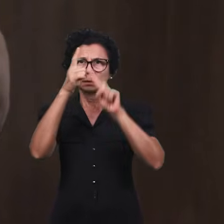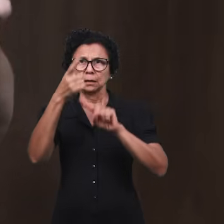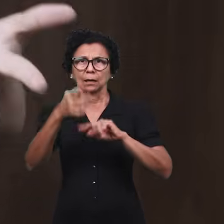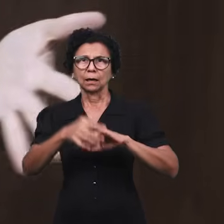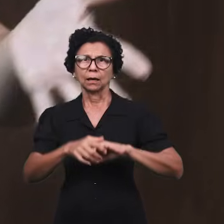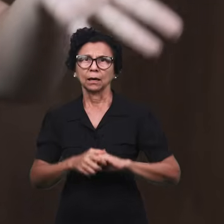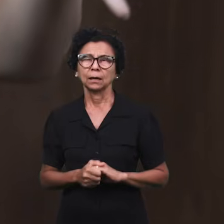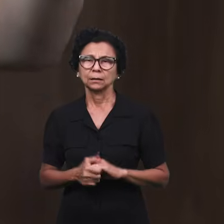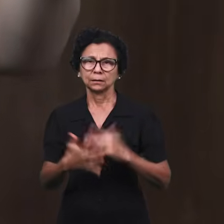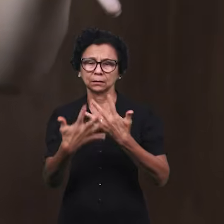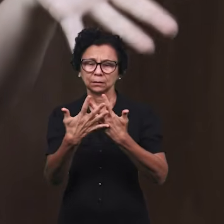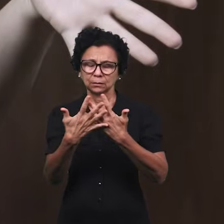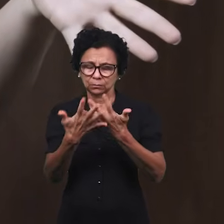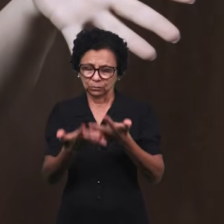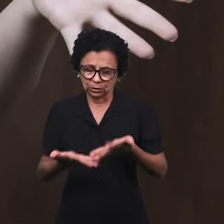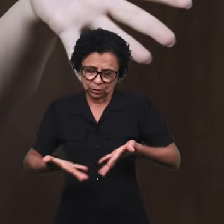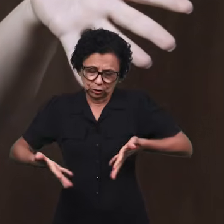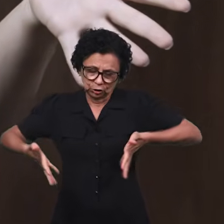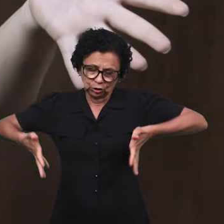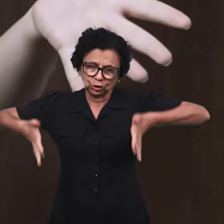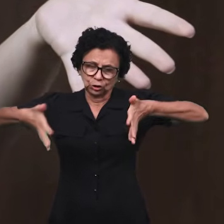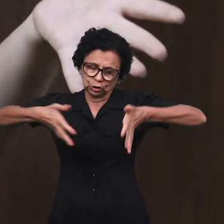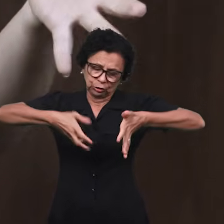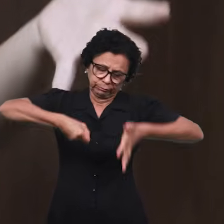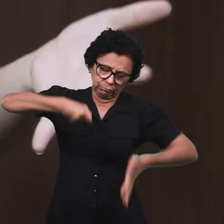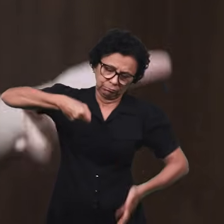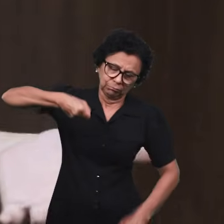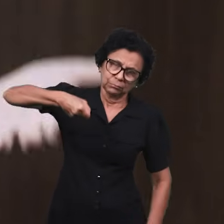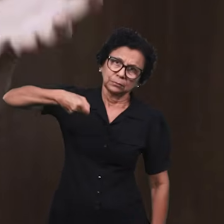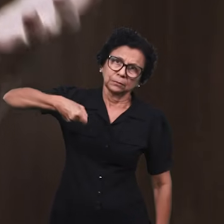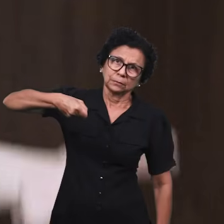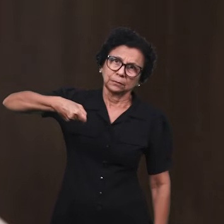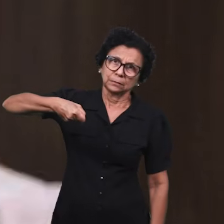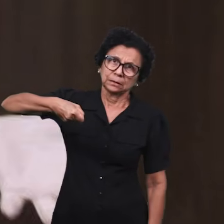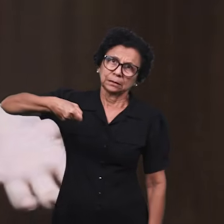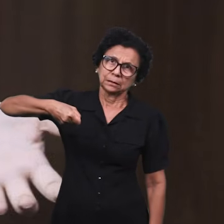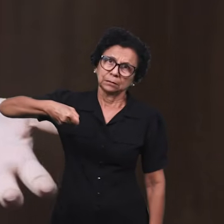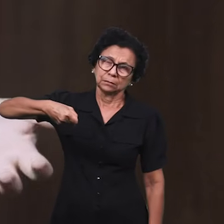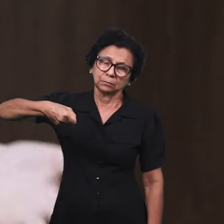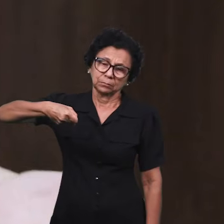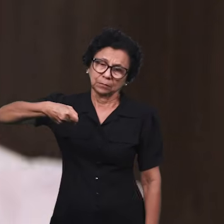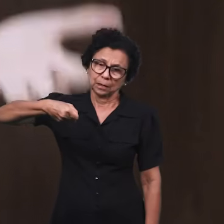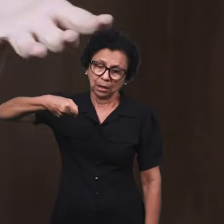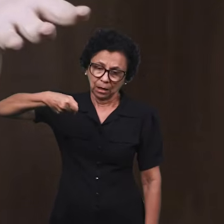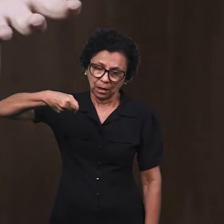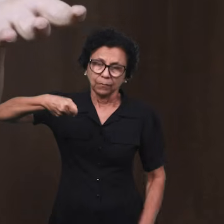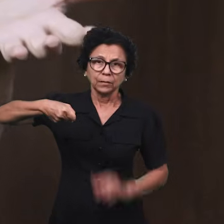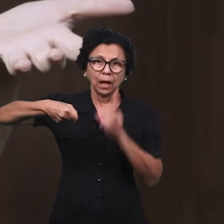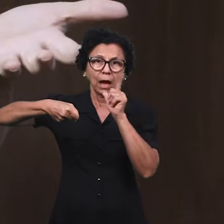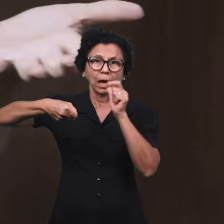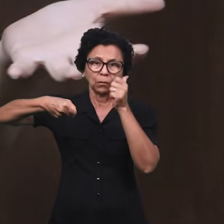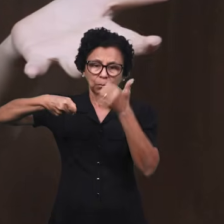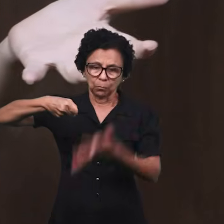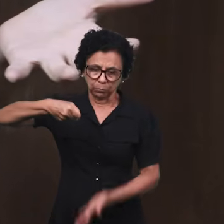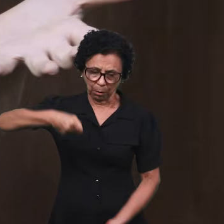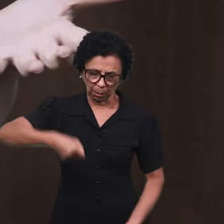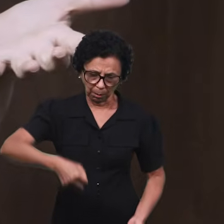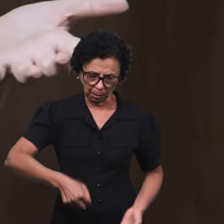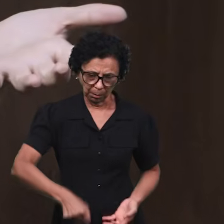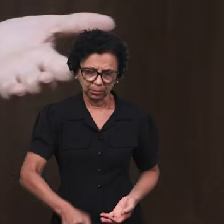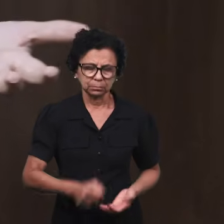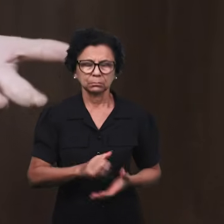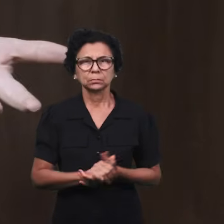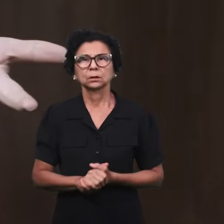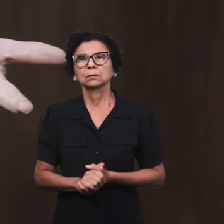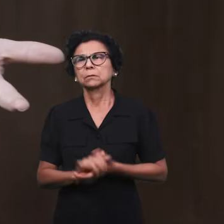um cesto, aí juntou um cesto, aí você fez um cesto. Esse cesto aqui, se botar, vai afundar, vai cheio de água. Não, passa um negócio preto. Como